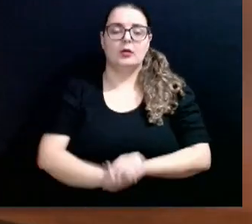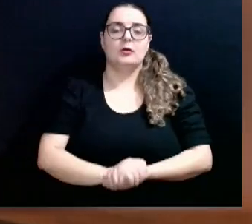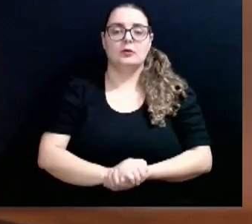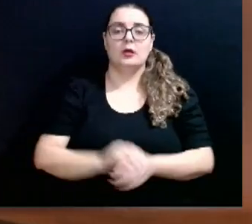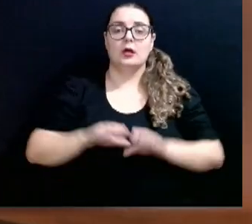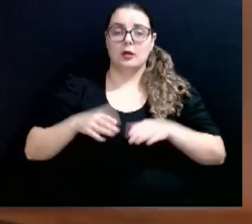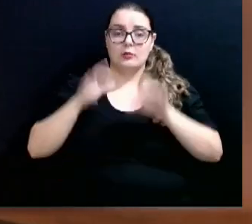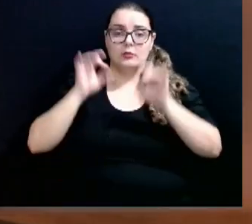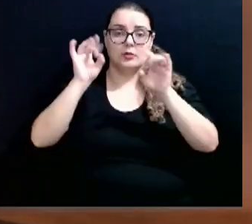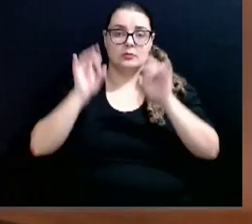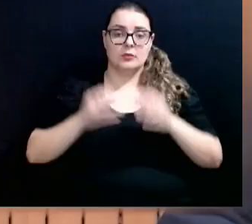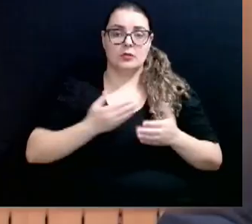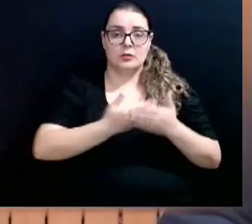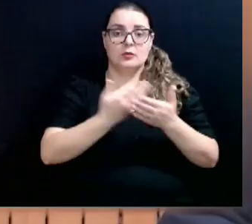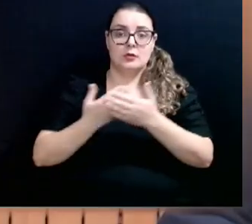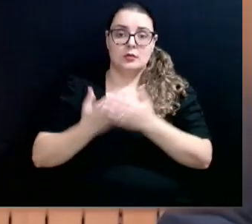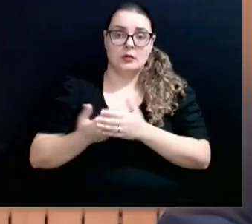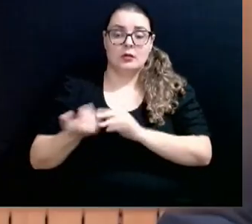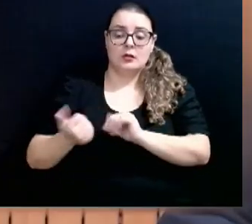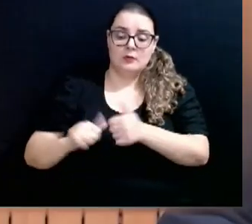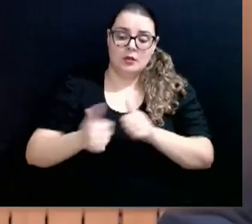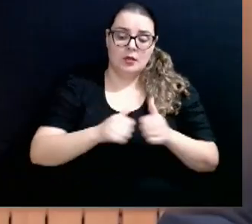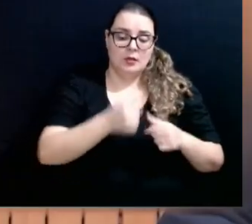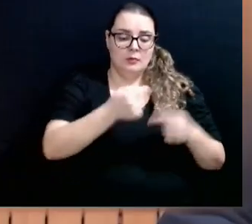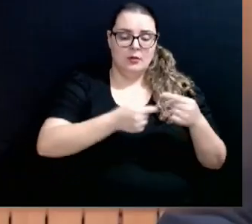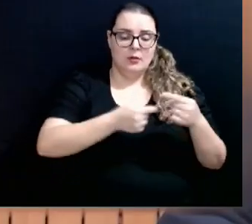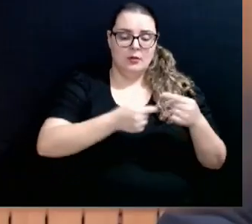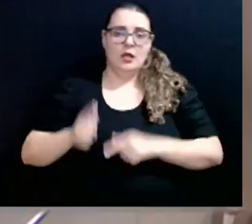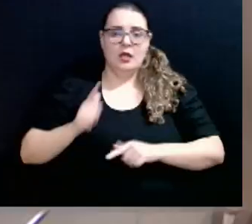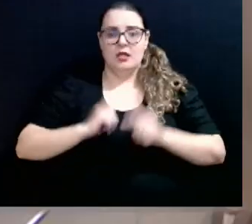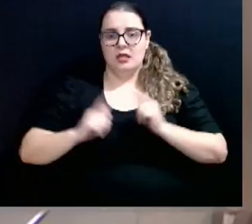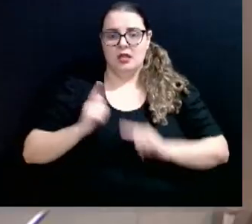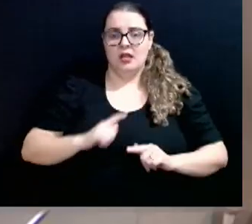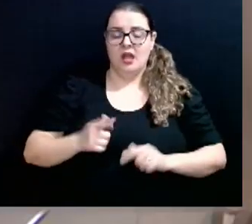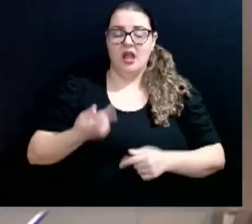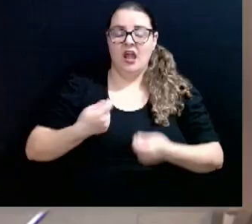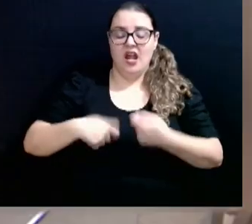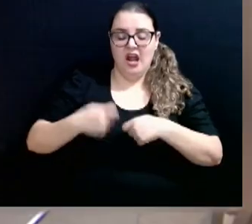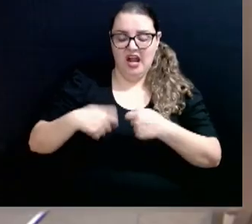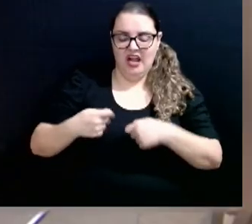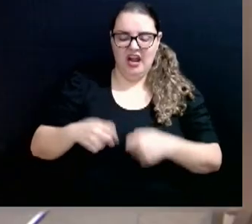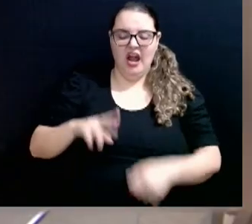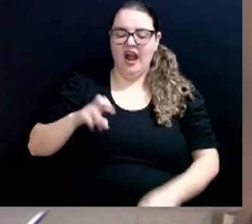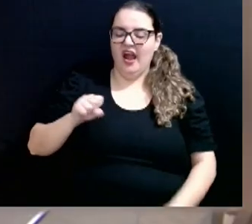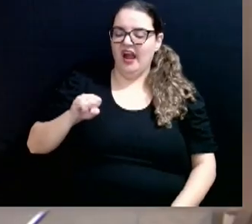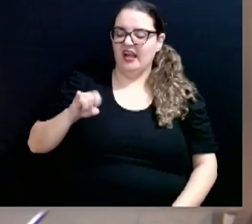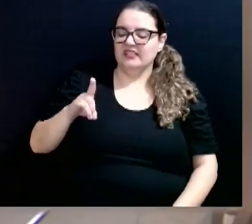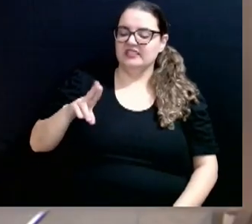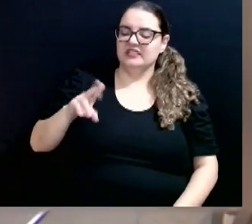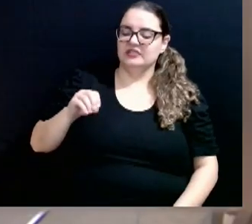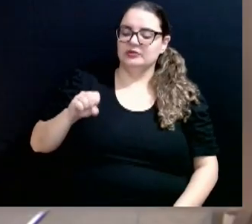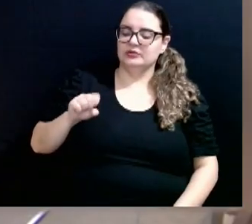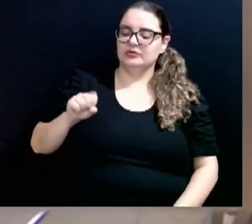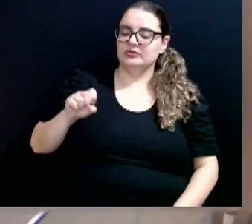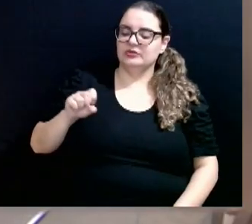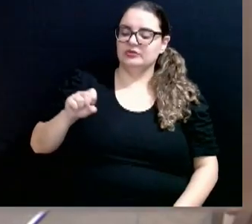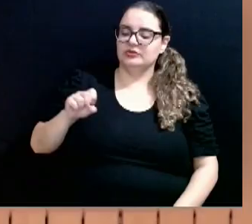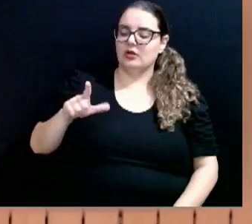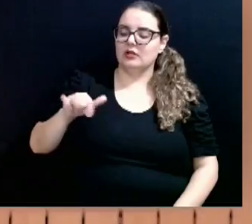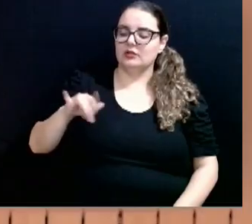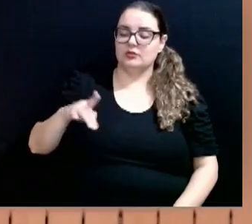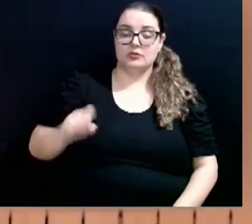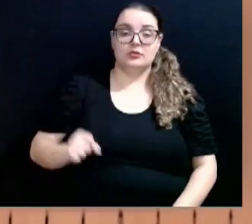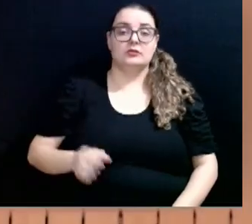de Estudos que vai avaliar e debater a gestão e o gerenciamento de resíduos sólidos realizou a primeira reunião.